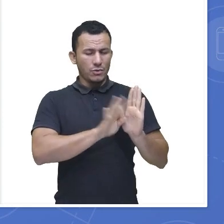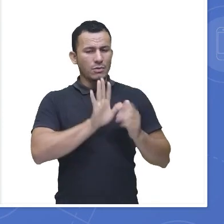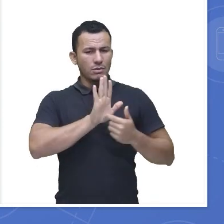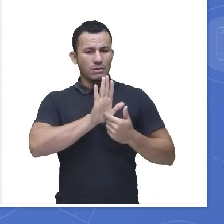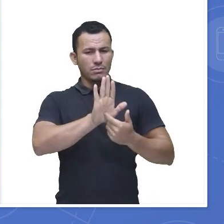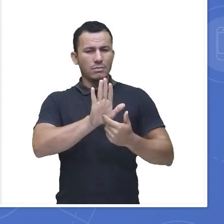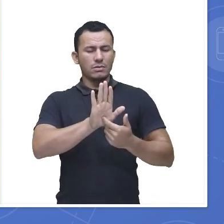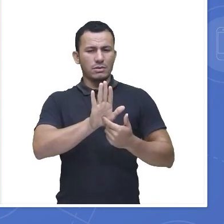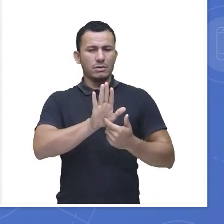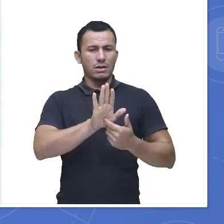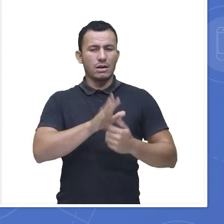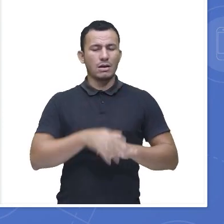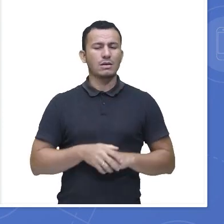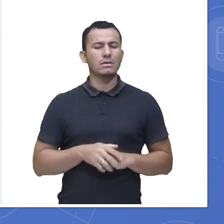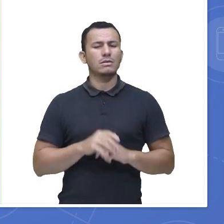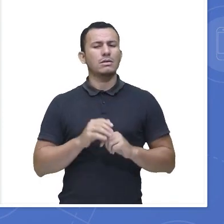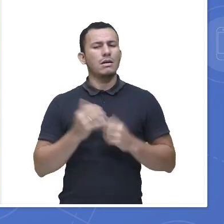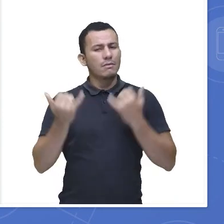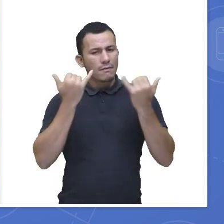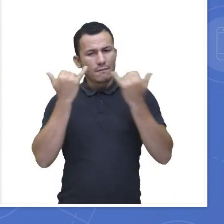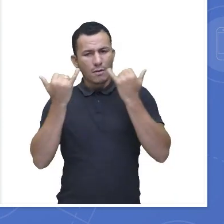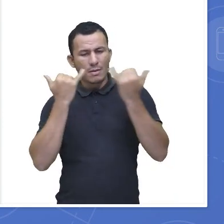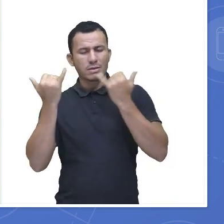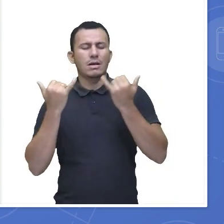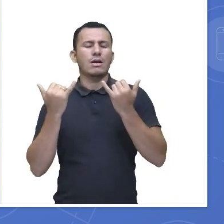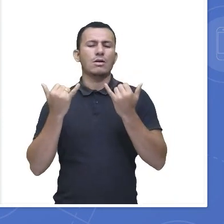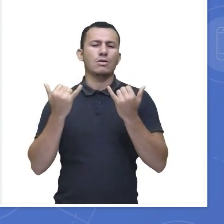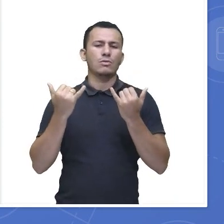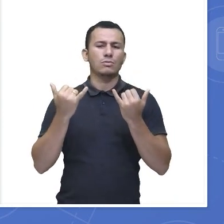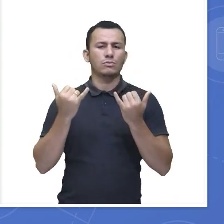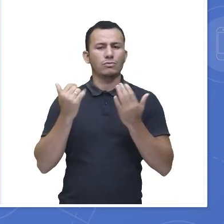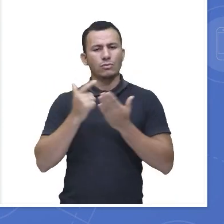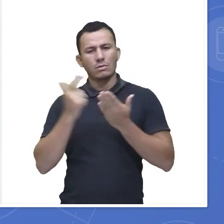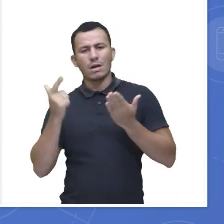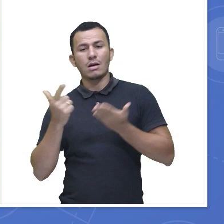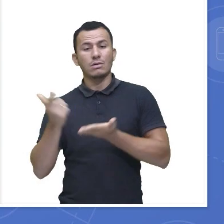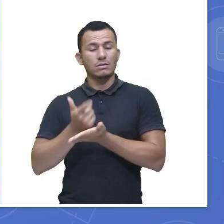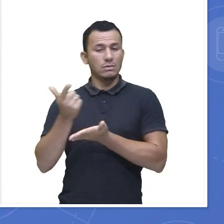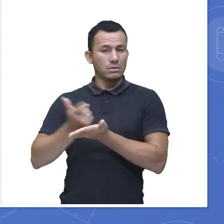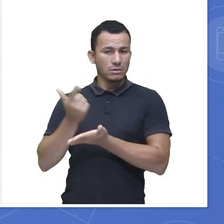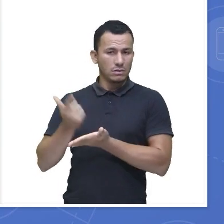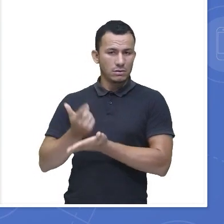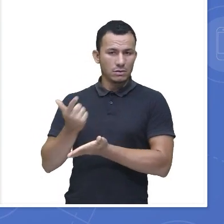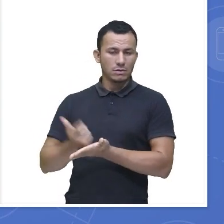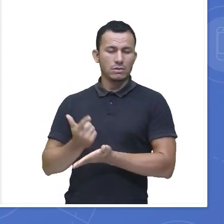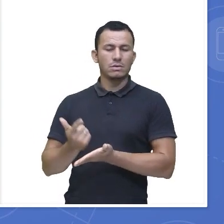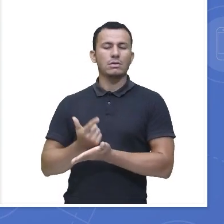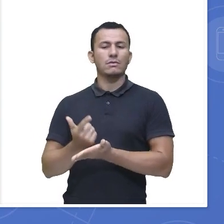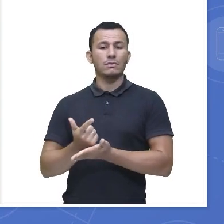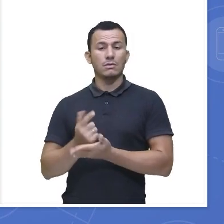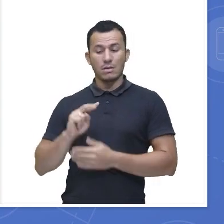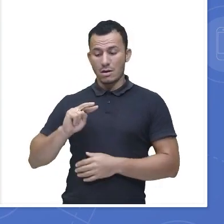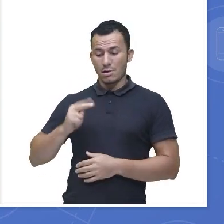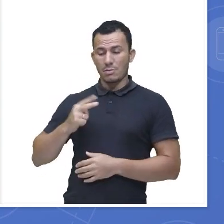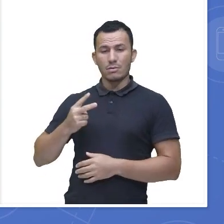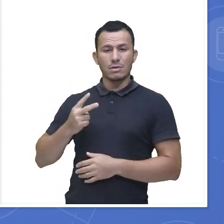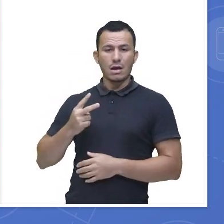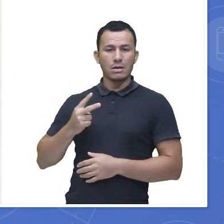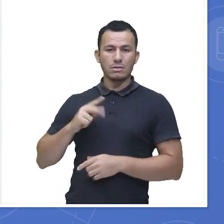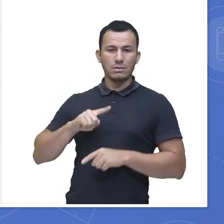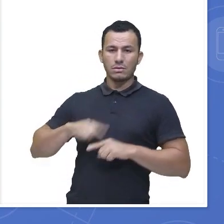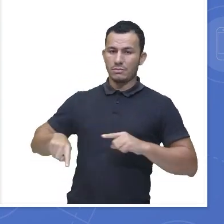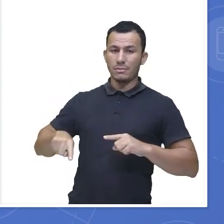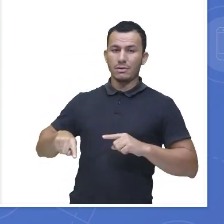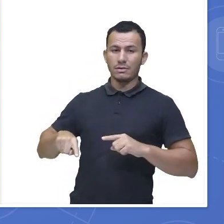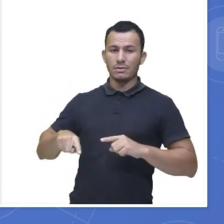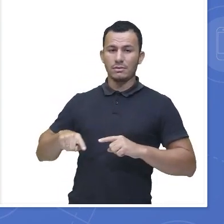em textos de informação jornalístico, dos livros didáticos, né? A ambiguidade não é bem-vinda. Não